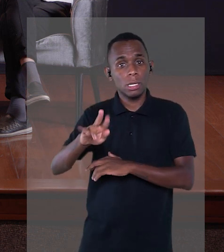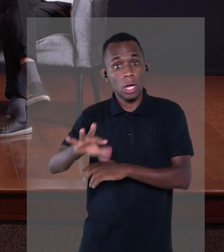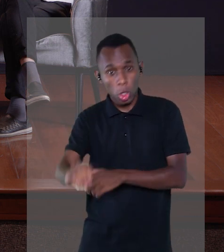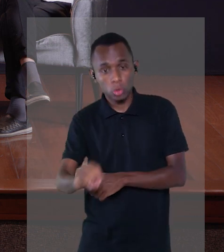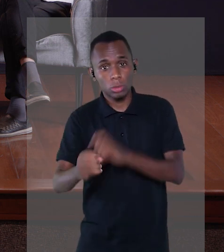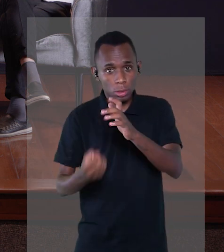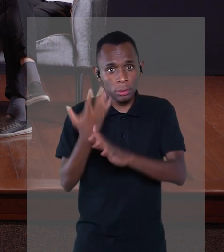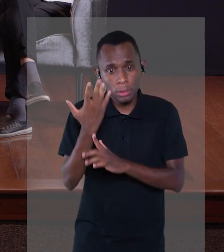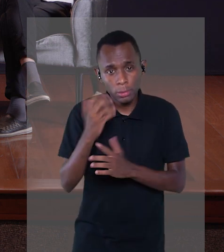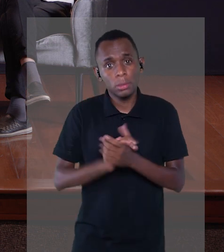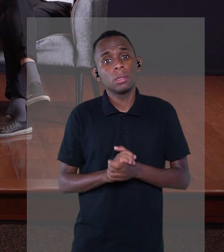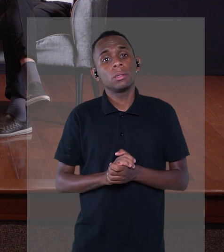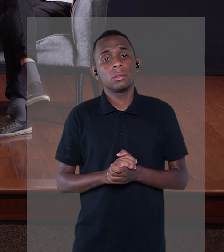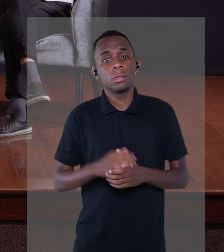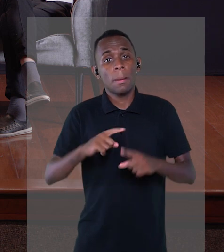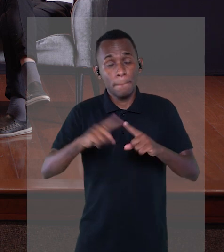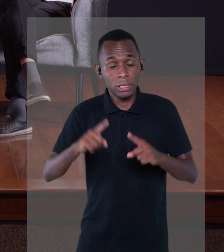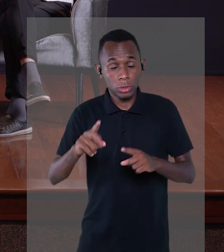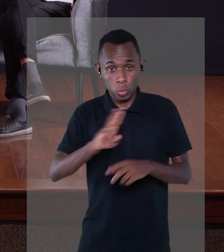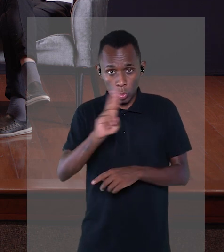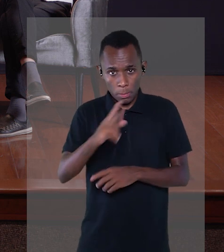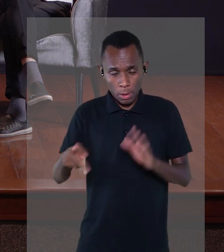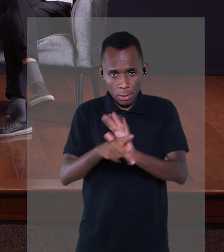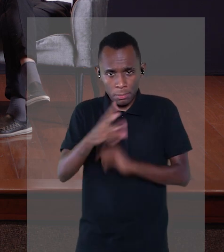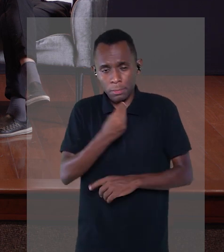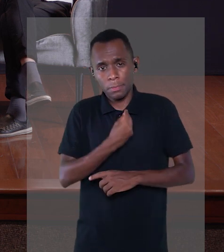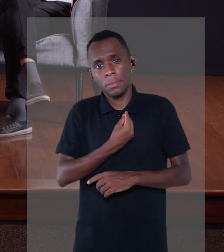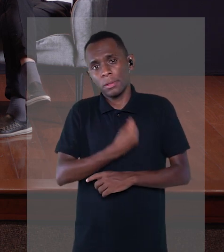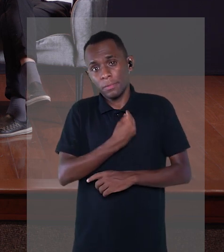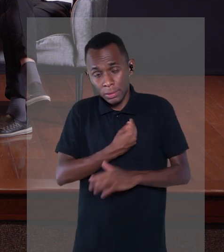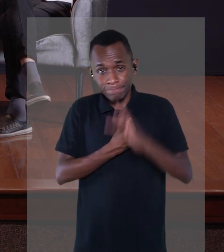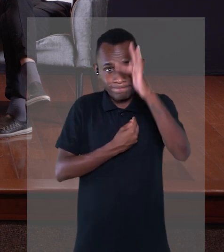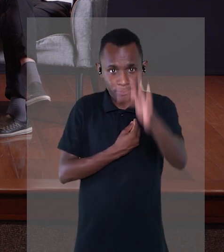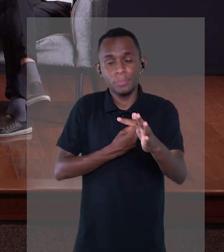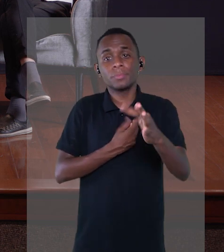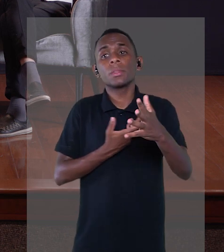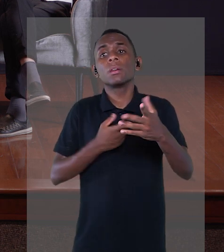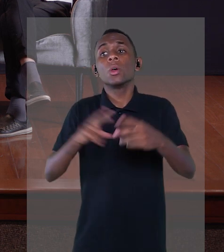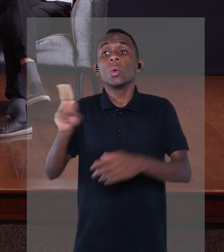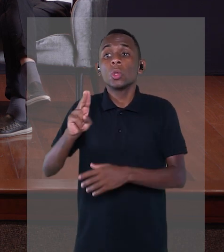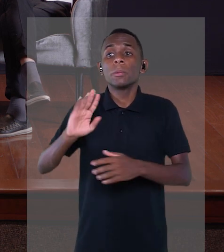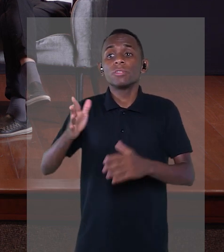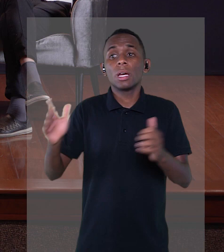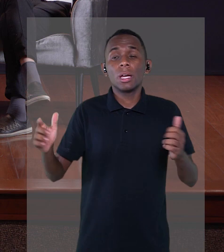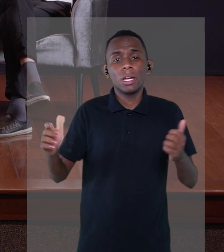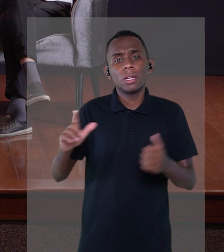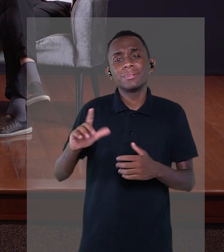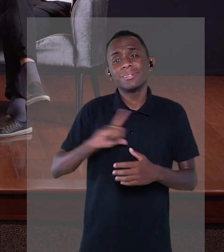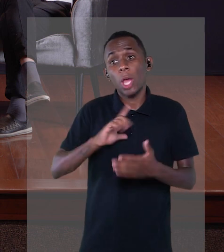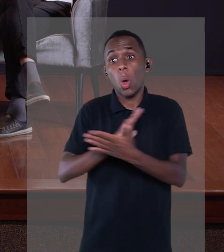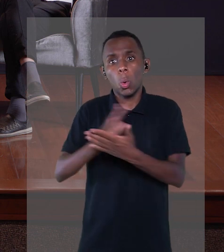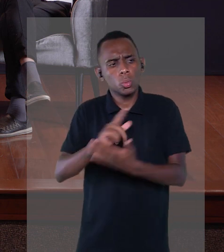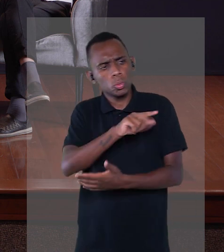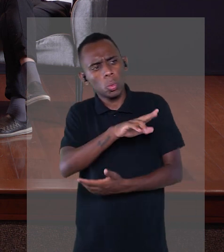Mas primeiro, porque Vida o nome Haverá era Amor em Perdição, né? O nome vinha com a letra, né? Mas às vezes o Lula implicava com o